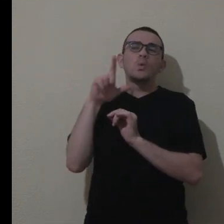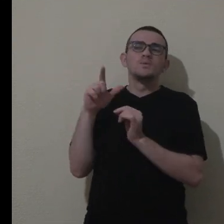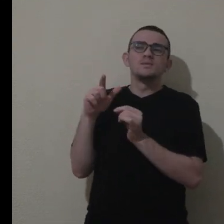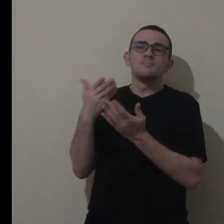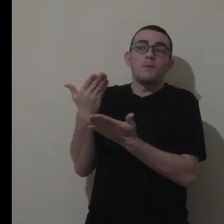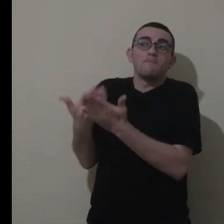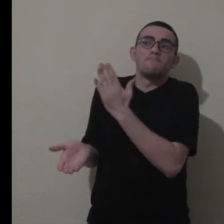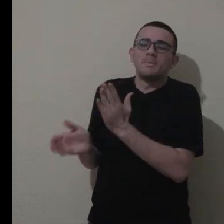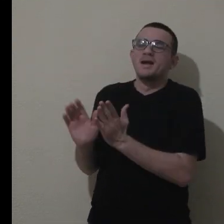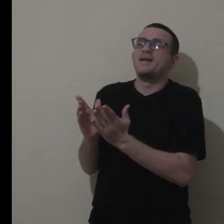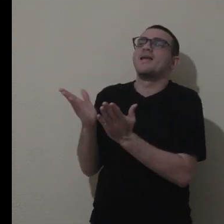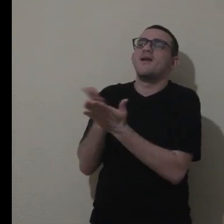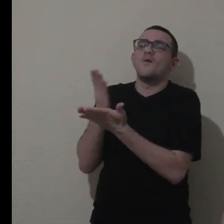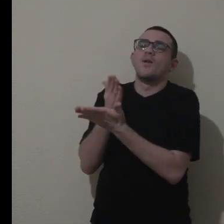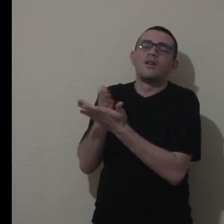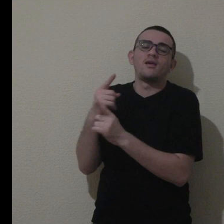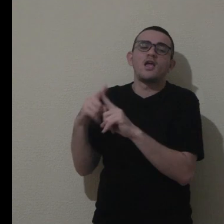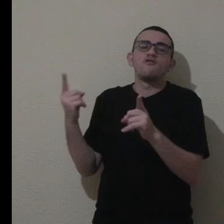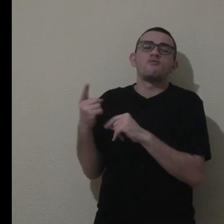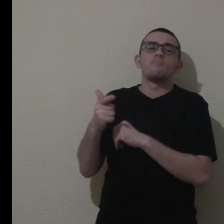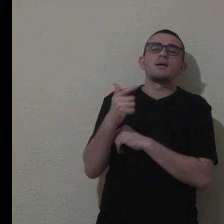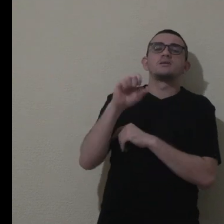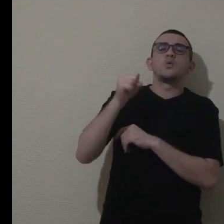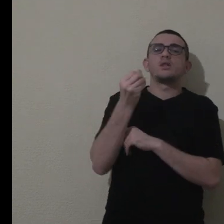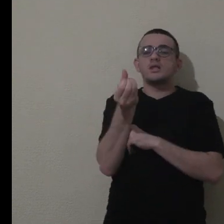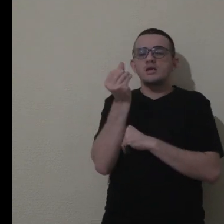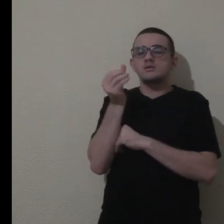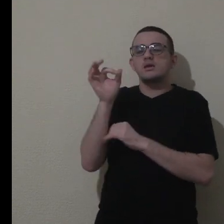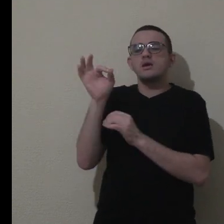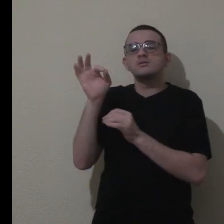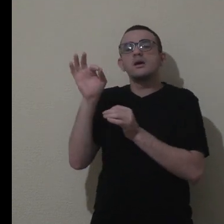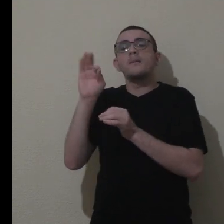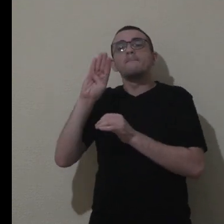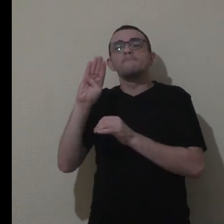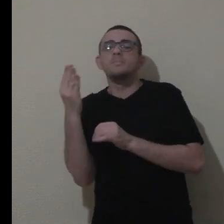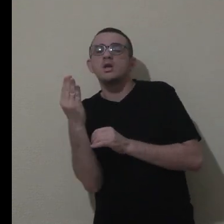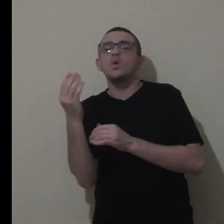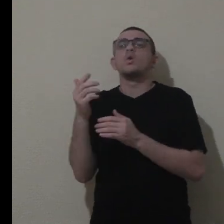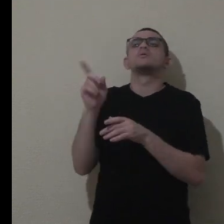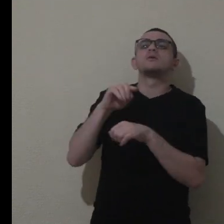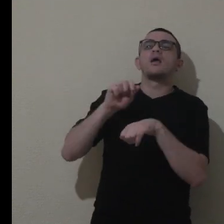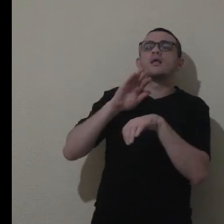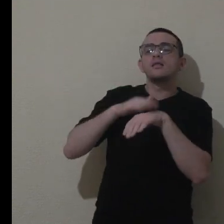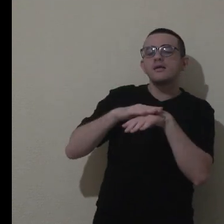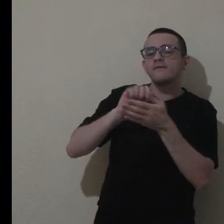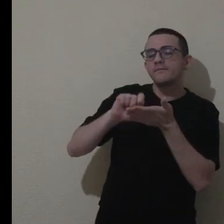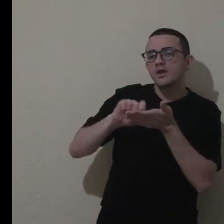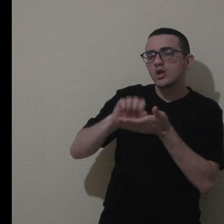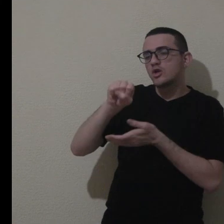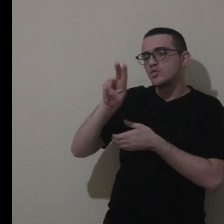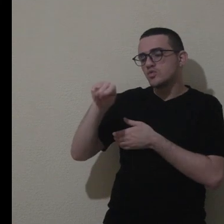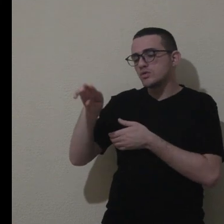a viagem do livro. Mas 86 bilhões de neurônios veio do estudo da Susana Herculano, que é